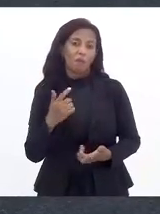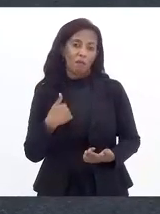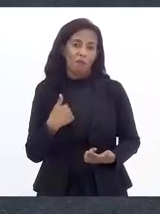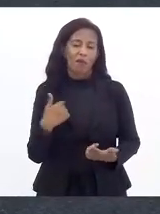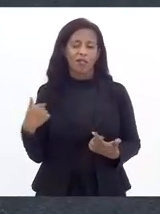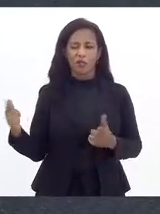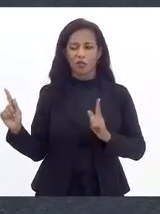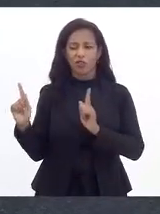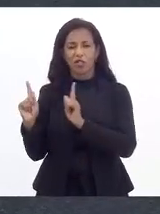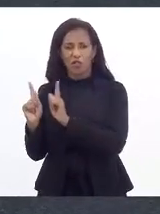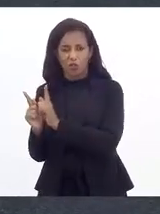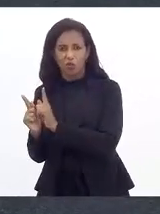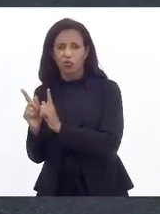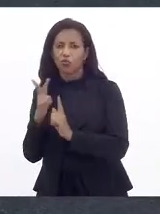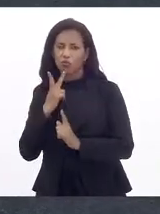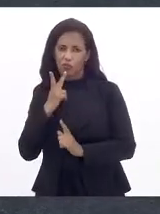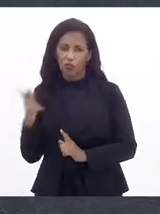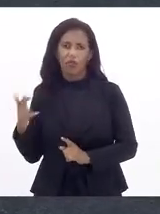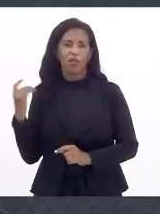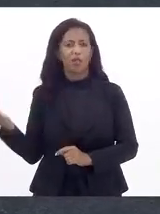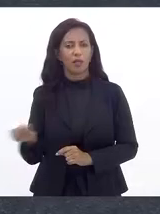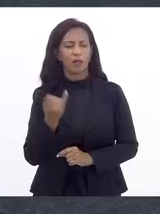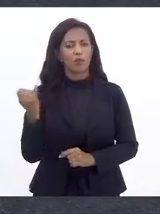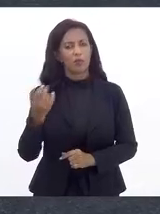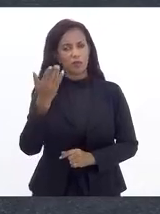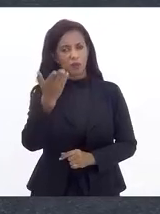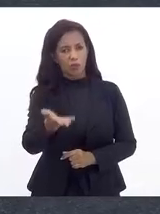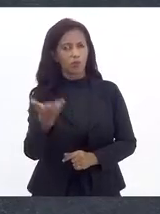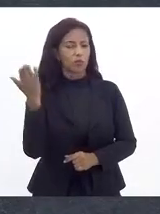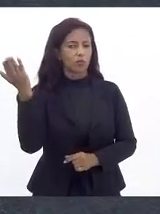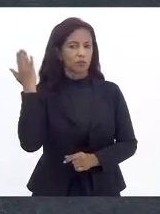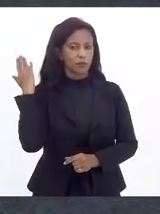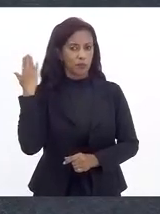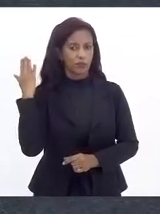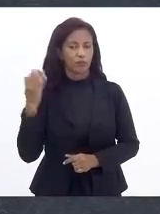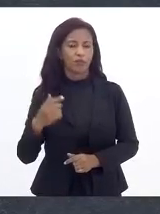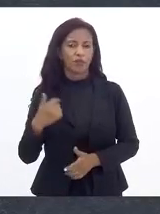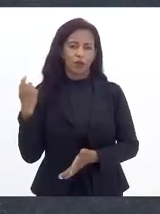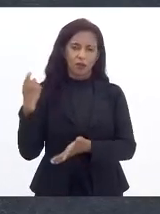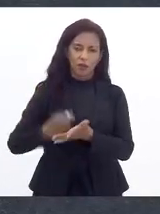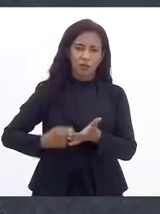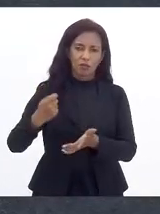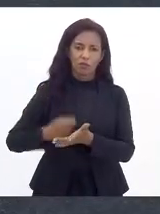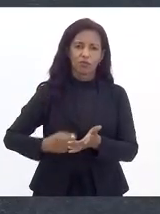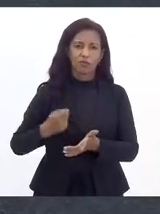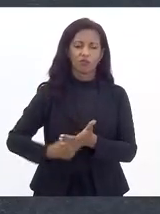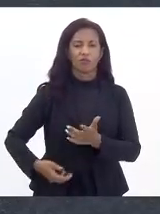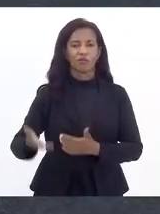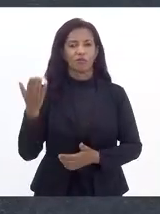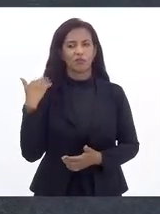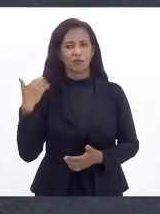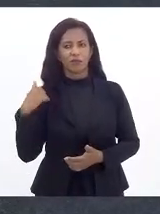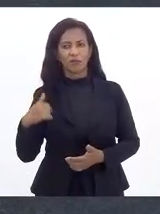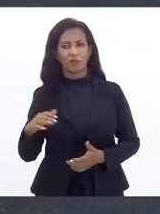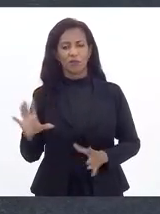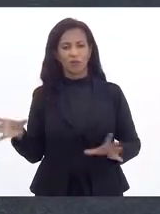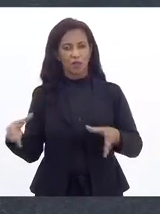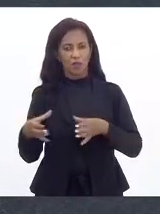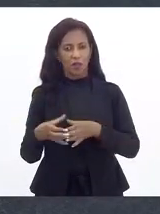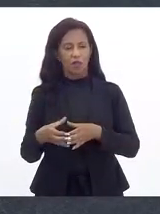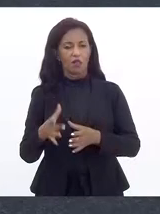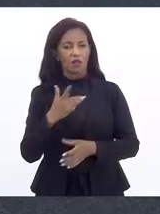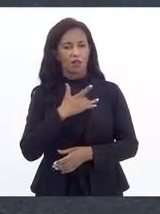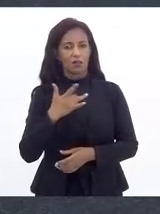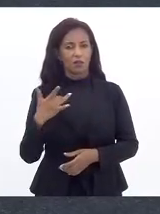ao ouvido do governador a importância sua no passado, na nossa luta lá atrás, de, com essas companheiras todinhas da área